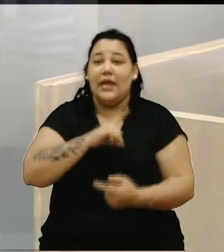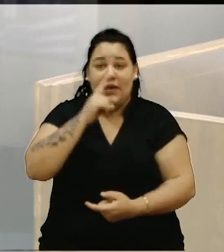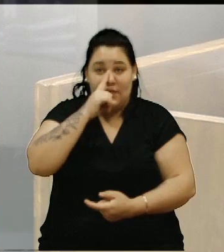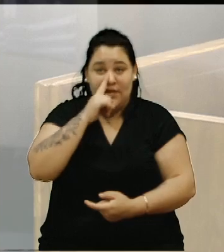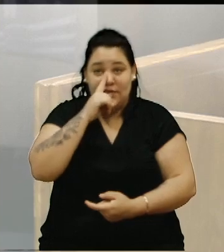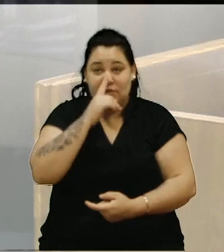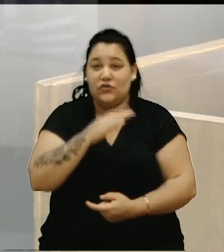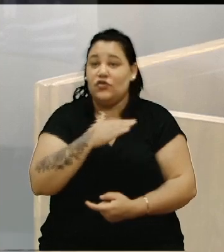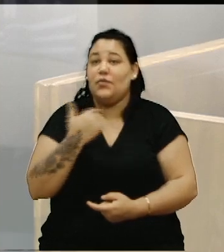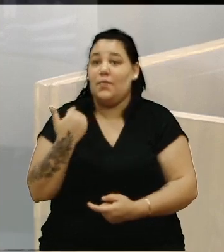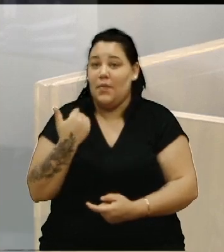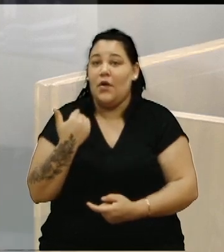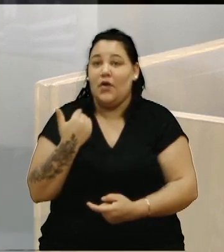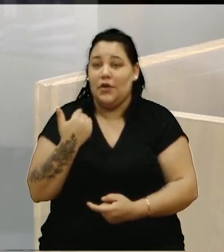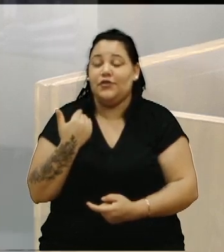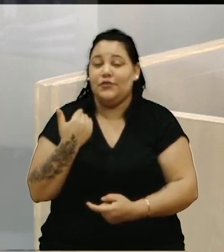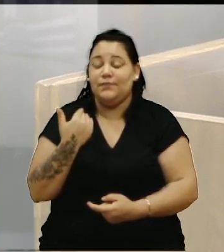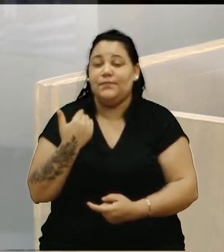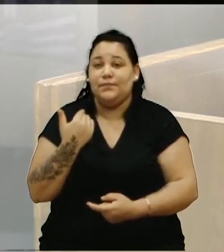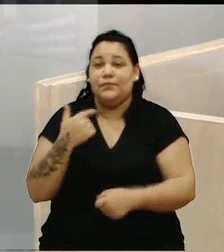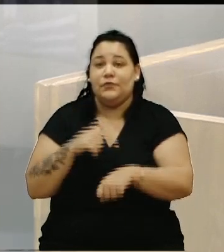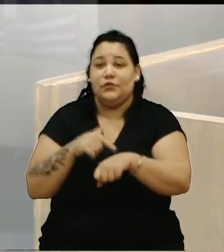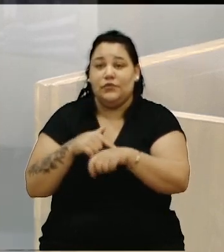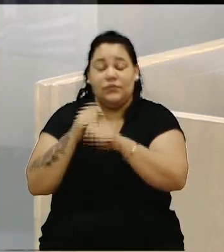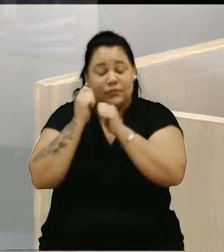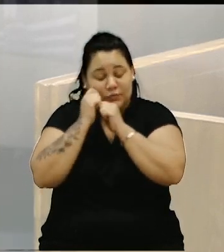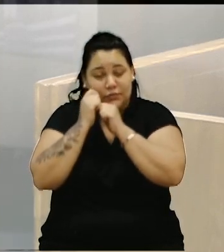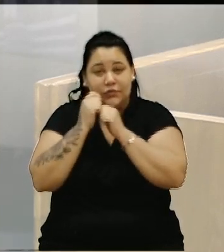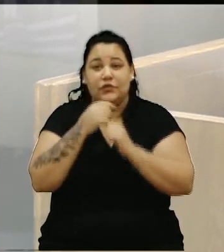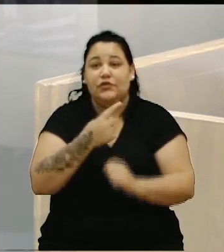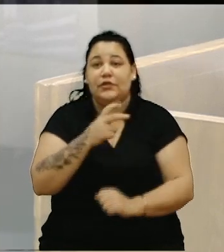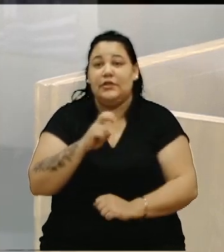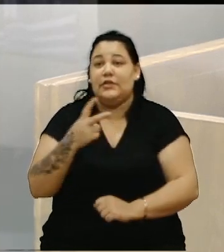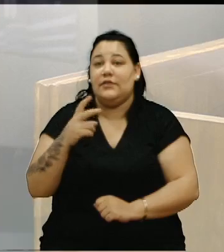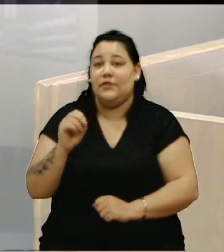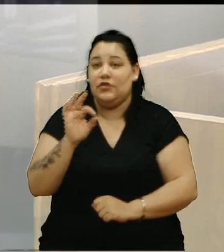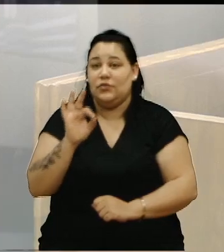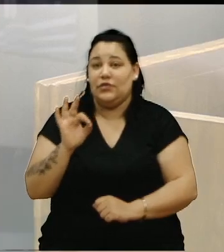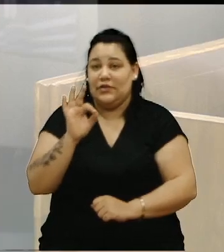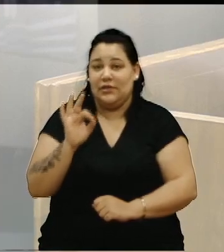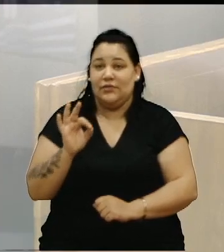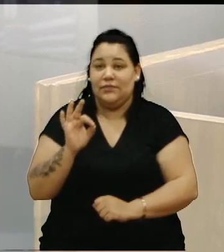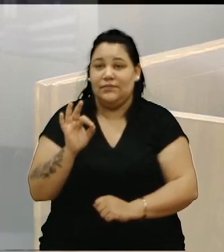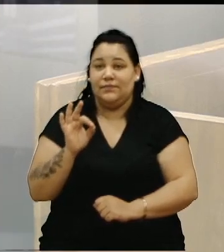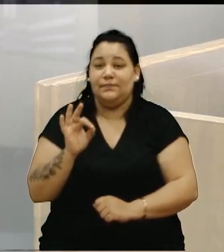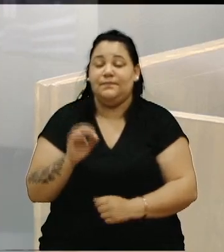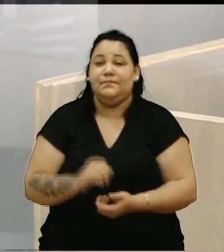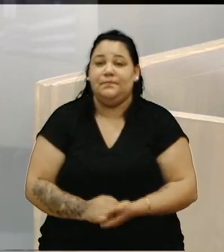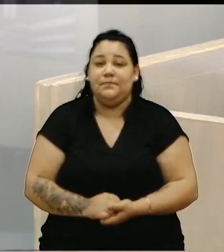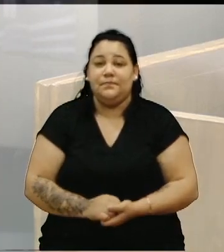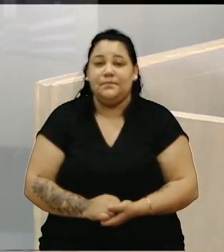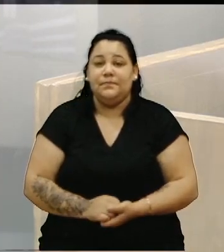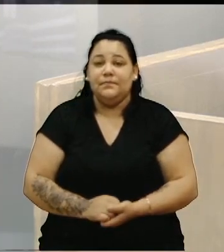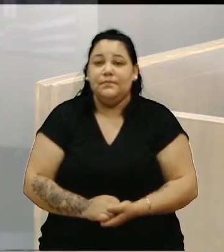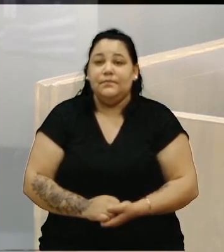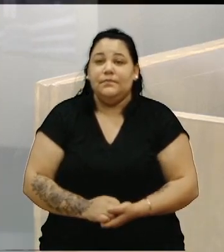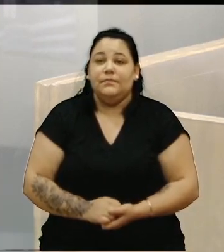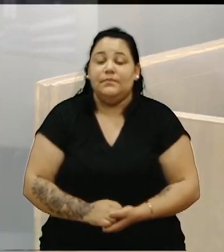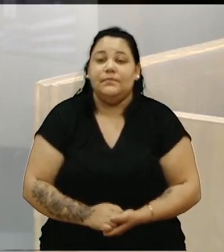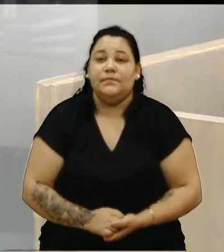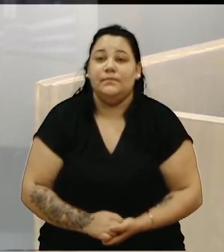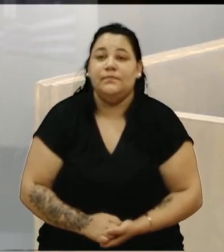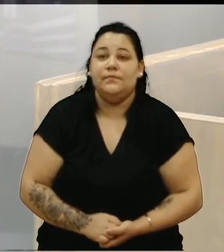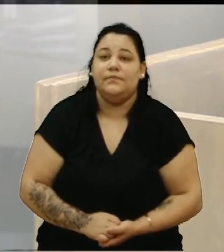de morte SUDEP nos dravês de 15% a 20% antes de chegar à vida adulta. Então, hoje eu